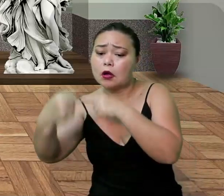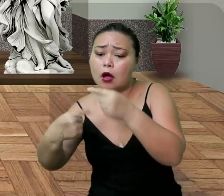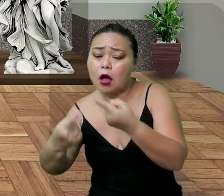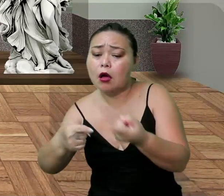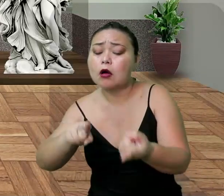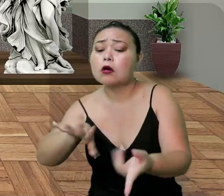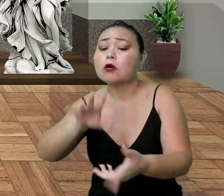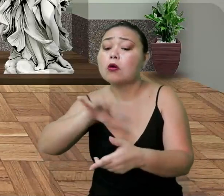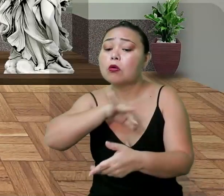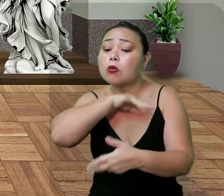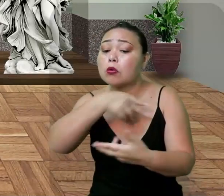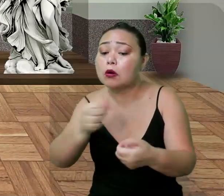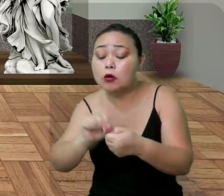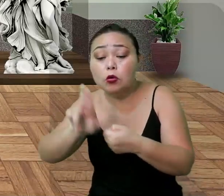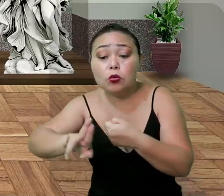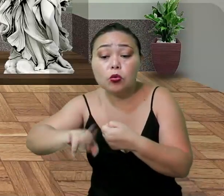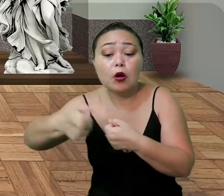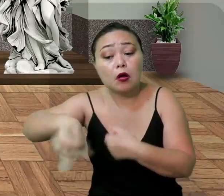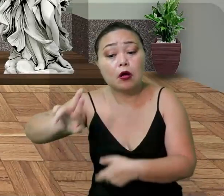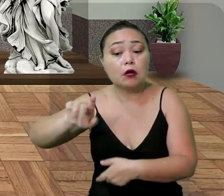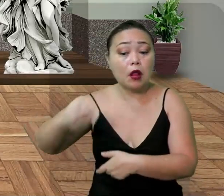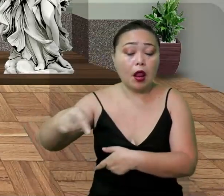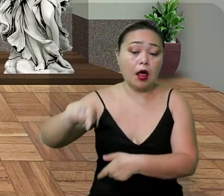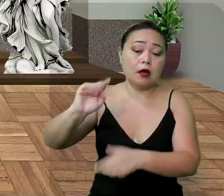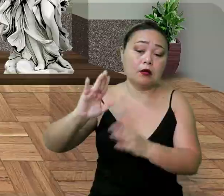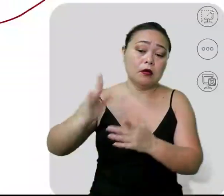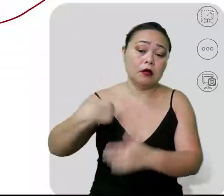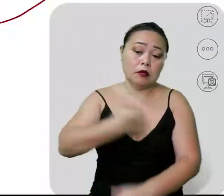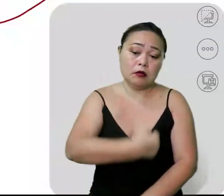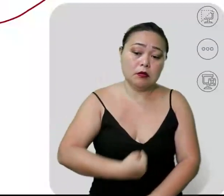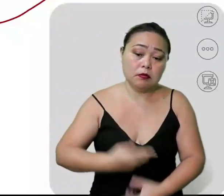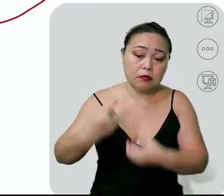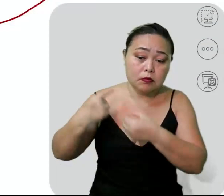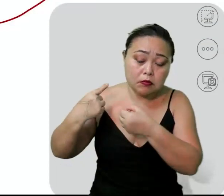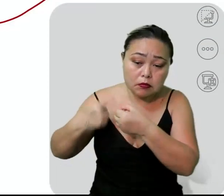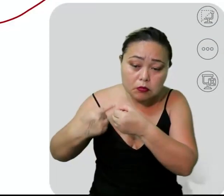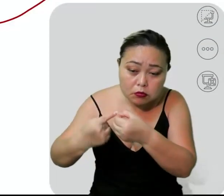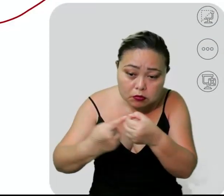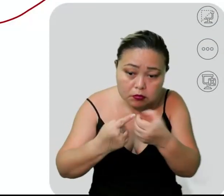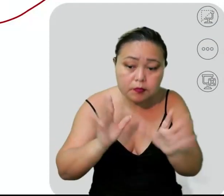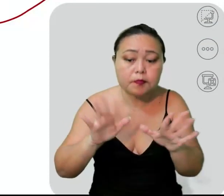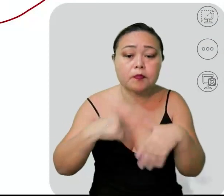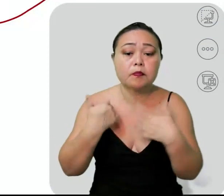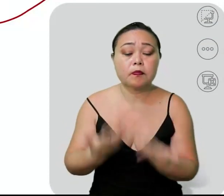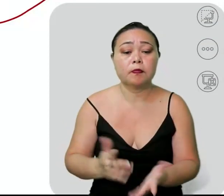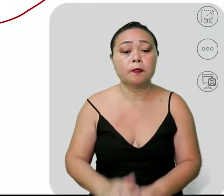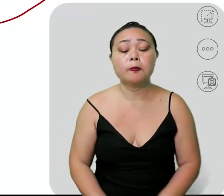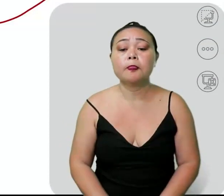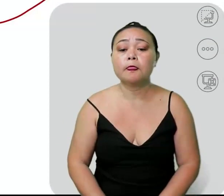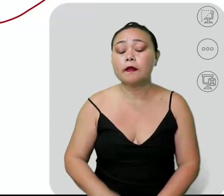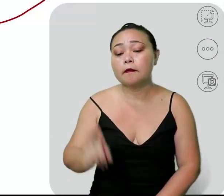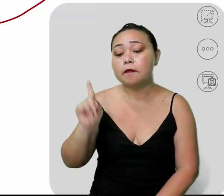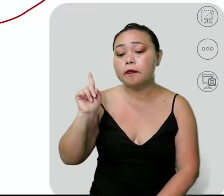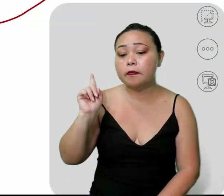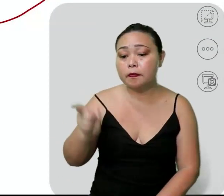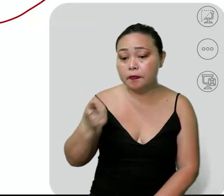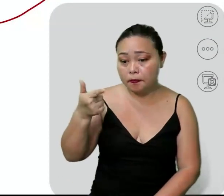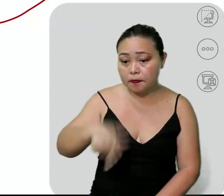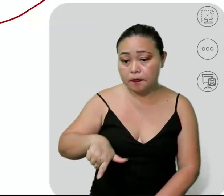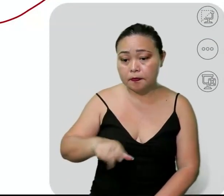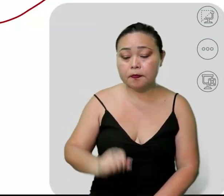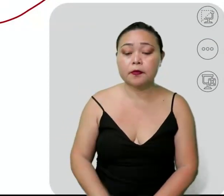o vírus para um animal doméstico que eles utilizam muito lá, né? Muito comum, tá bom? Joga lá. E aí,